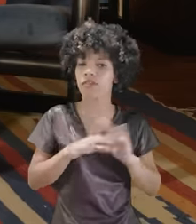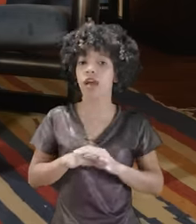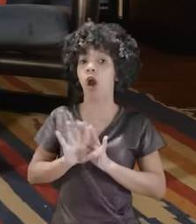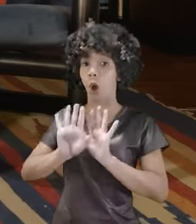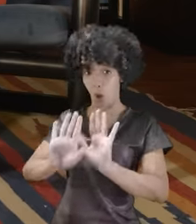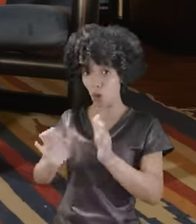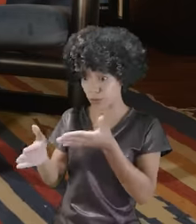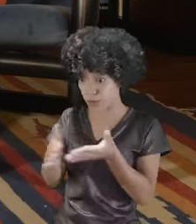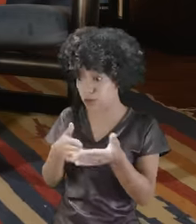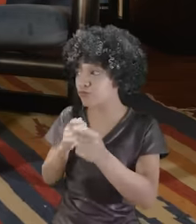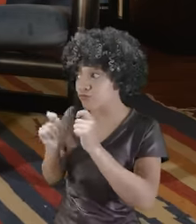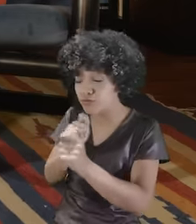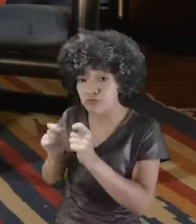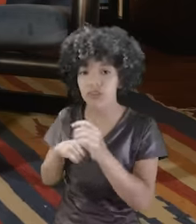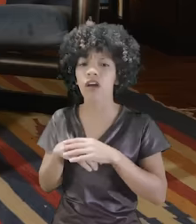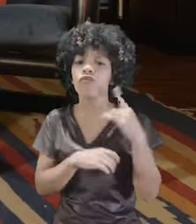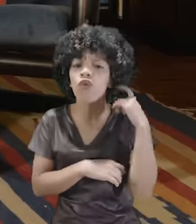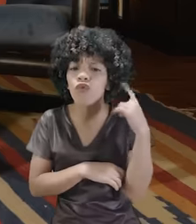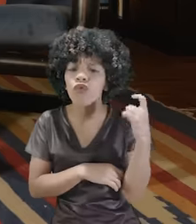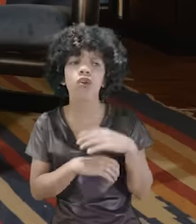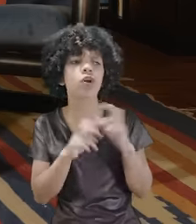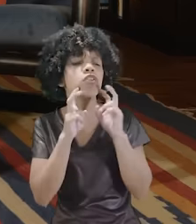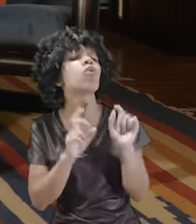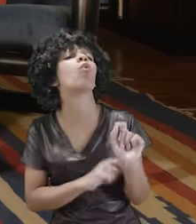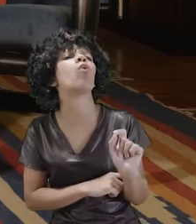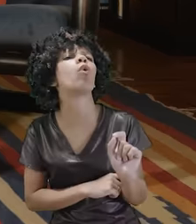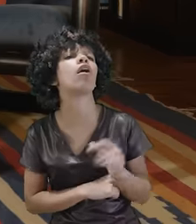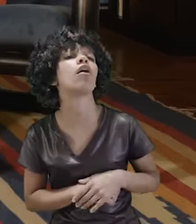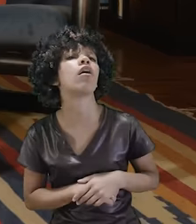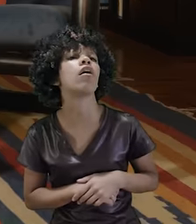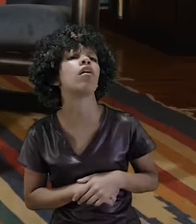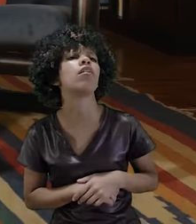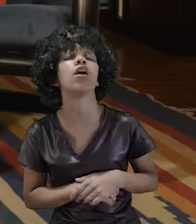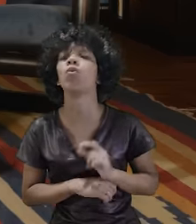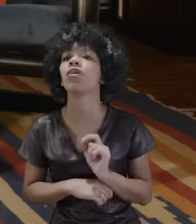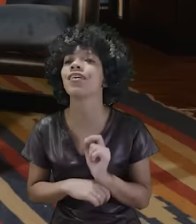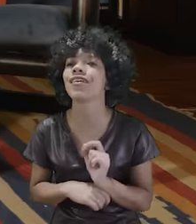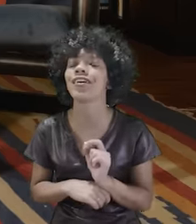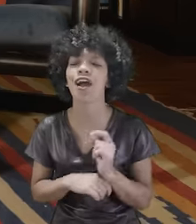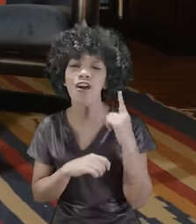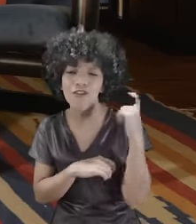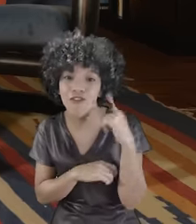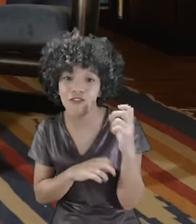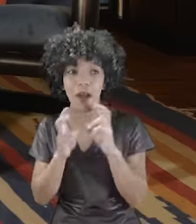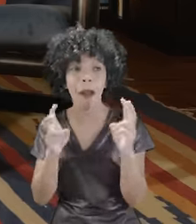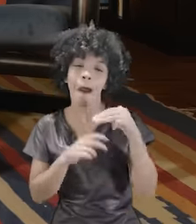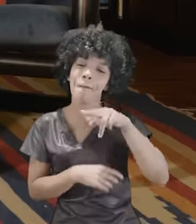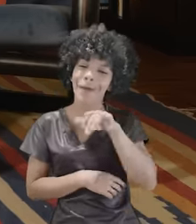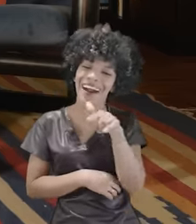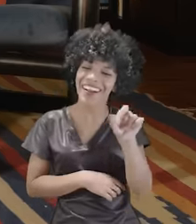durante a entrevista a gente vai ouvir um grito em mim e a gente